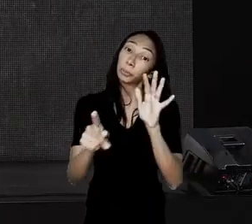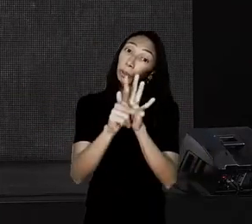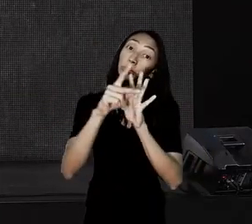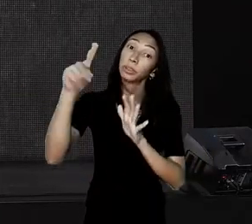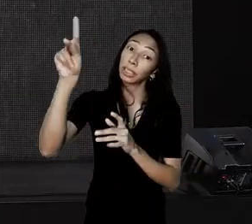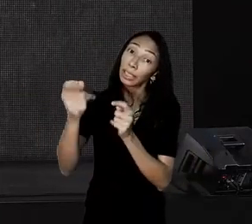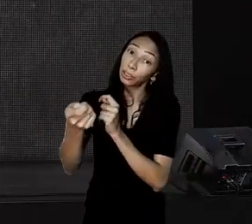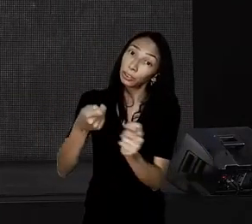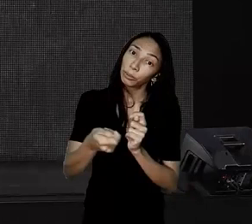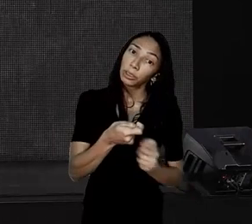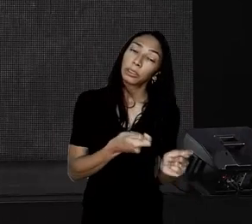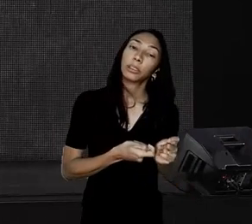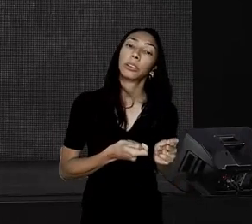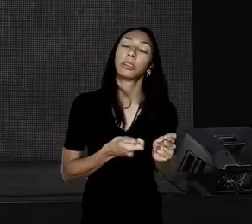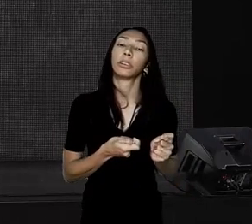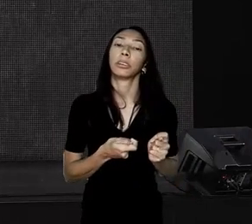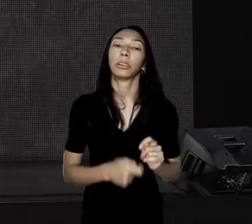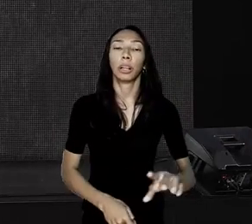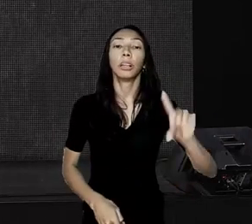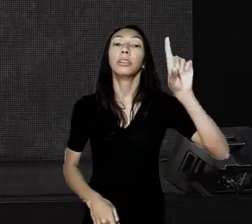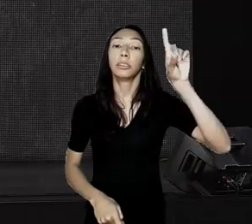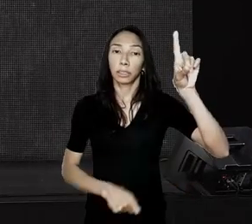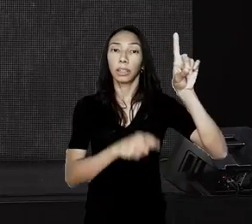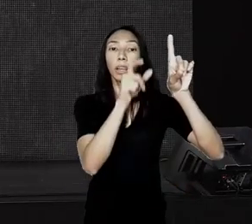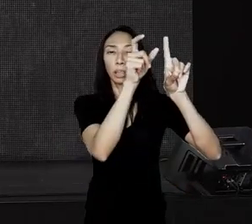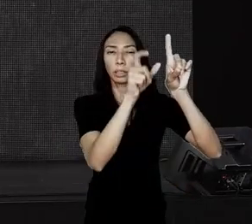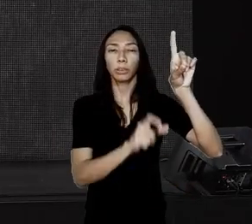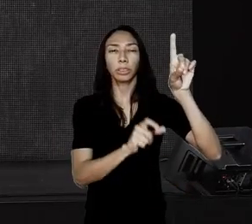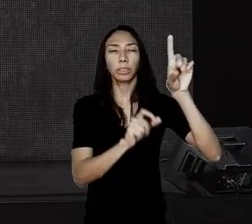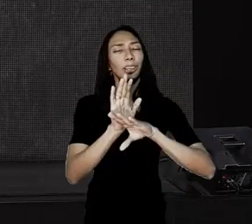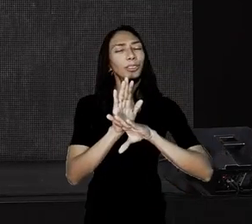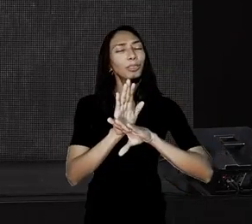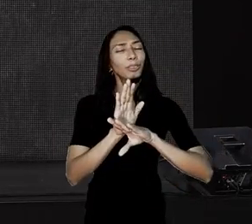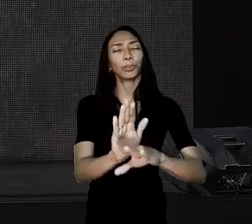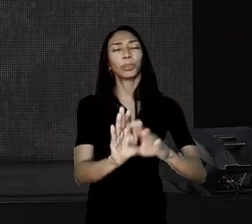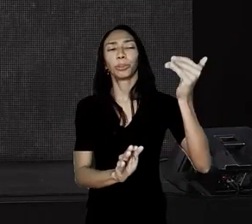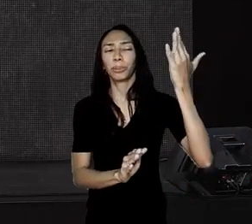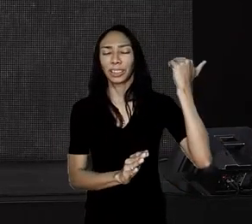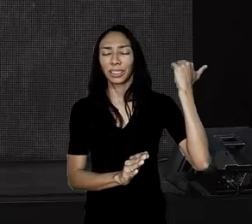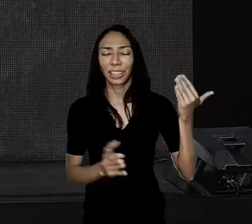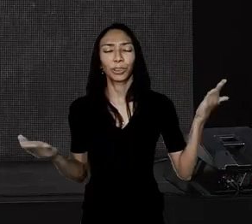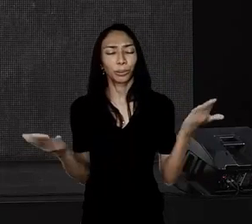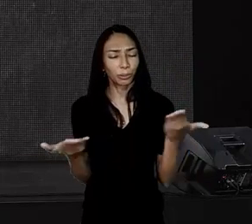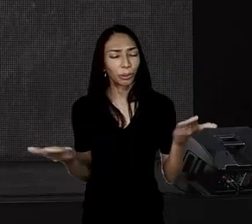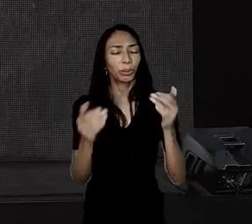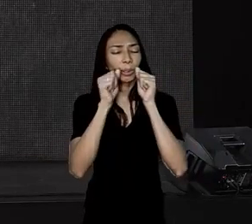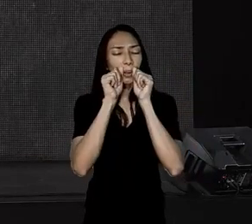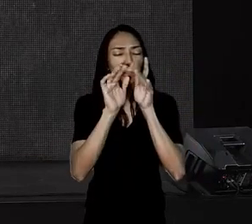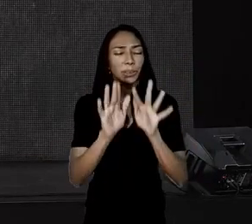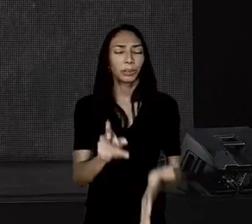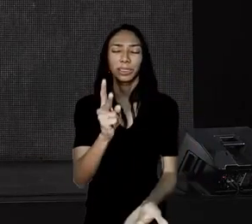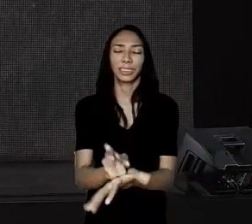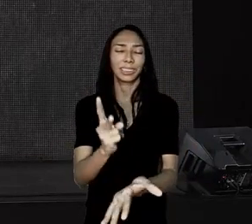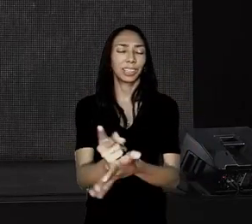história. Sim, nós temos um Deus que é o mesmo ontem, hoje e sempre. Ele